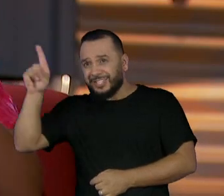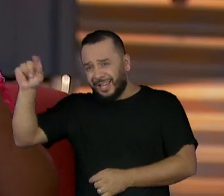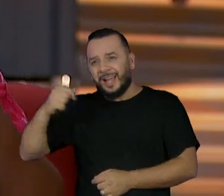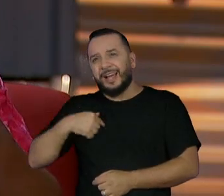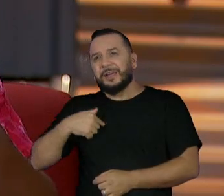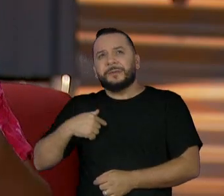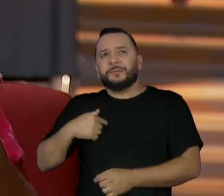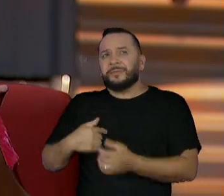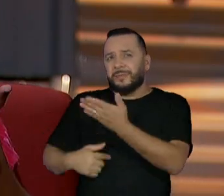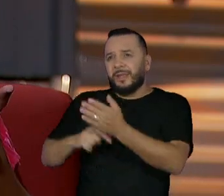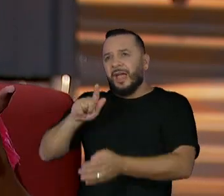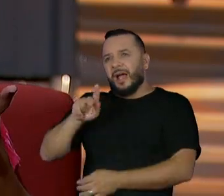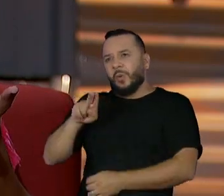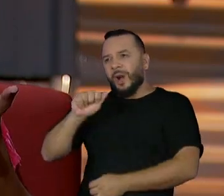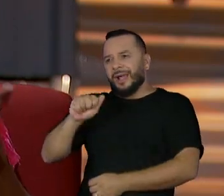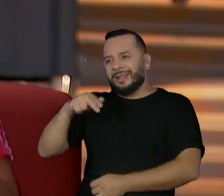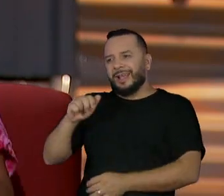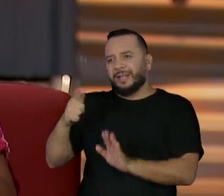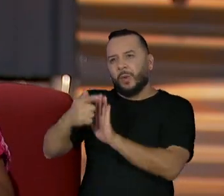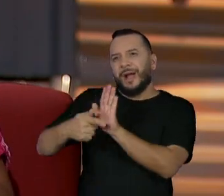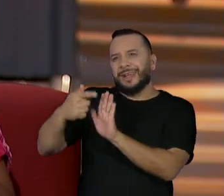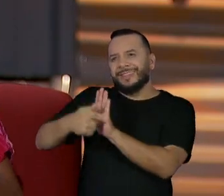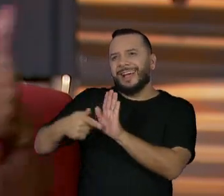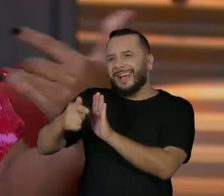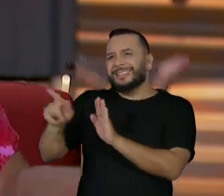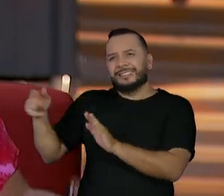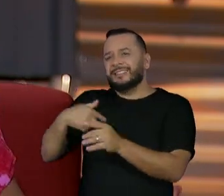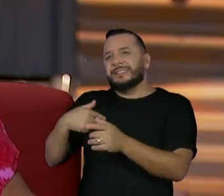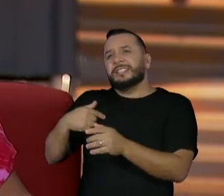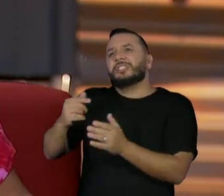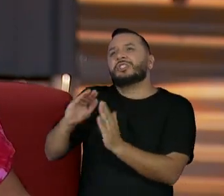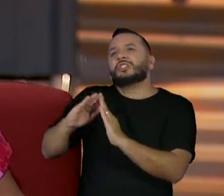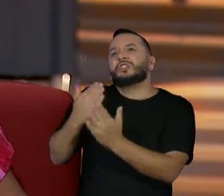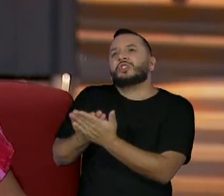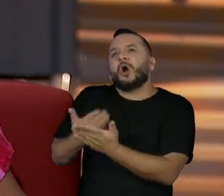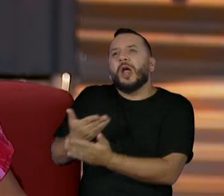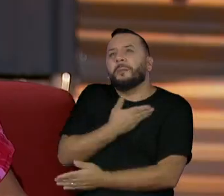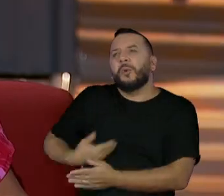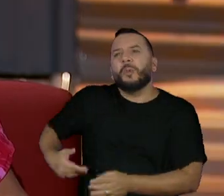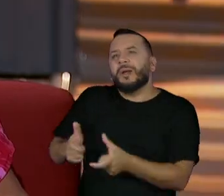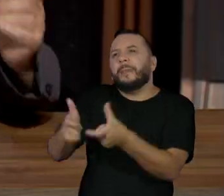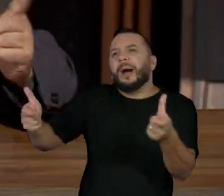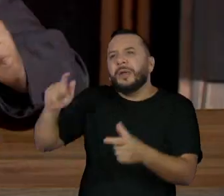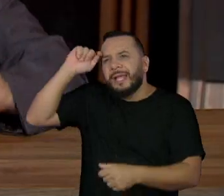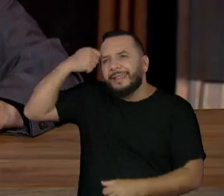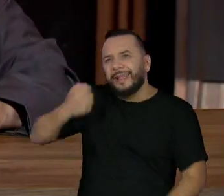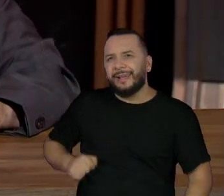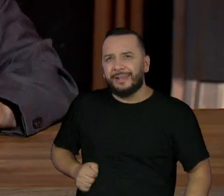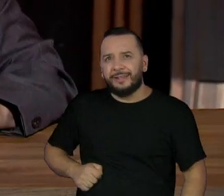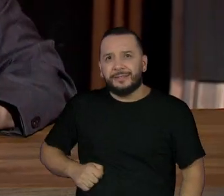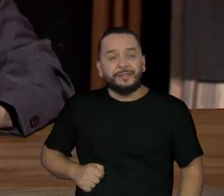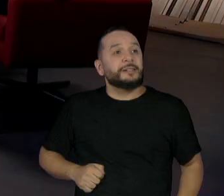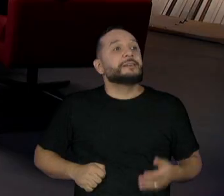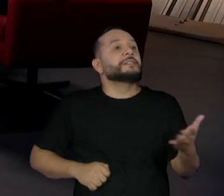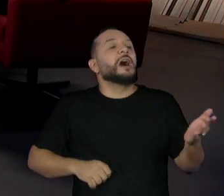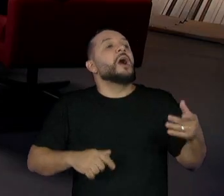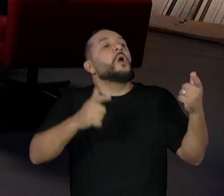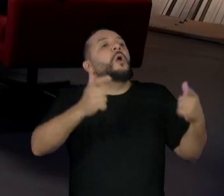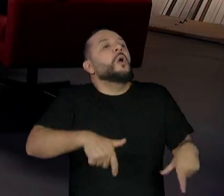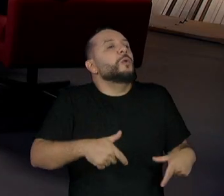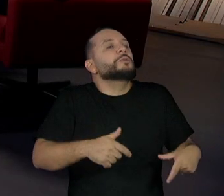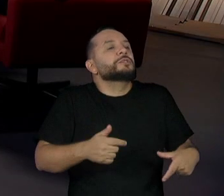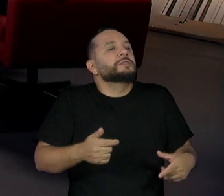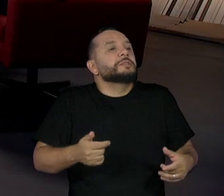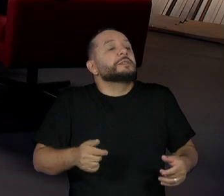era majoritariamente negra. Claro. Majoritariamente negra. Onde que estão essas pessoas? Estão lá na segurança no Mackenzie. Exatamente. Ou